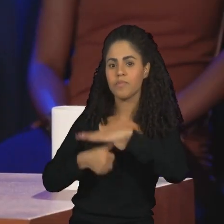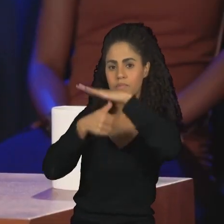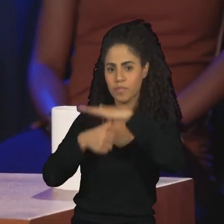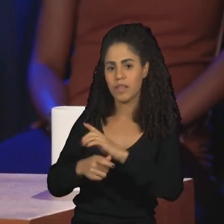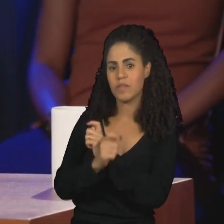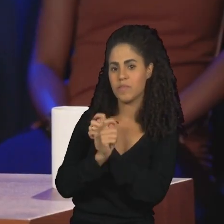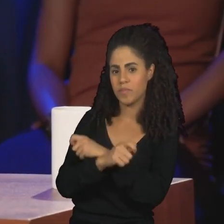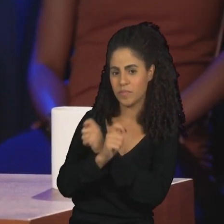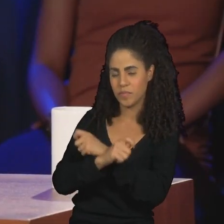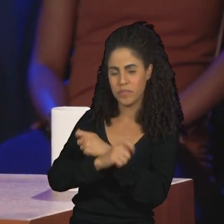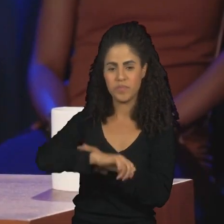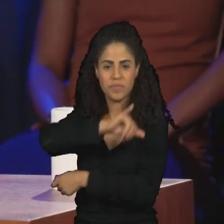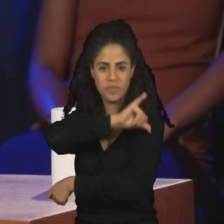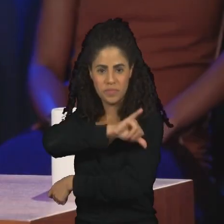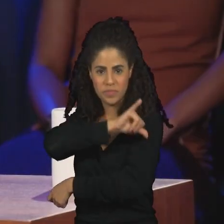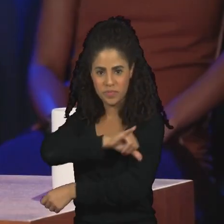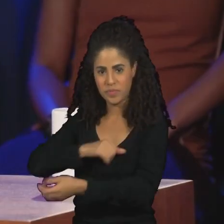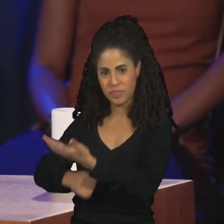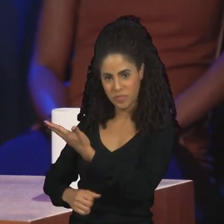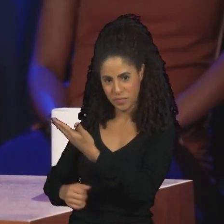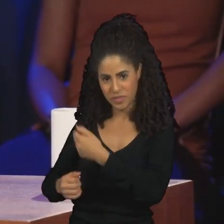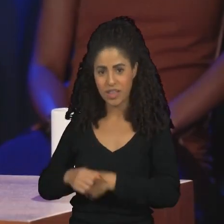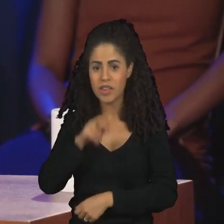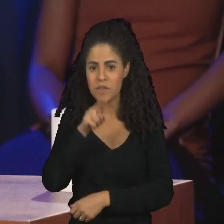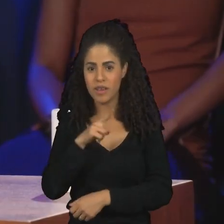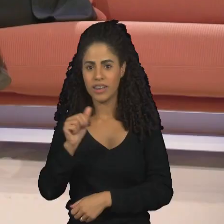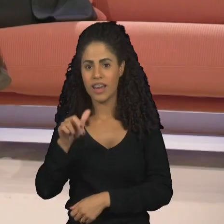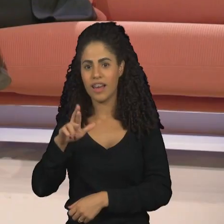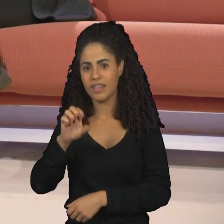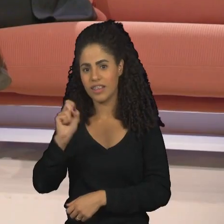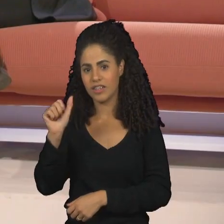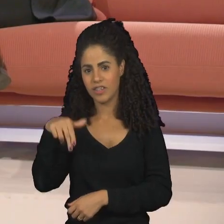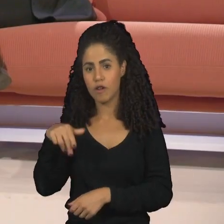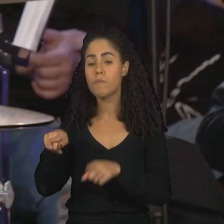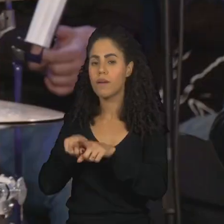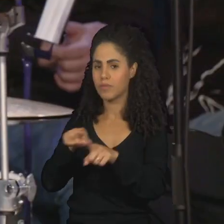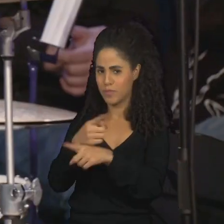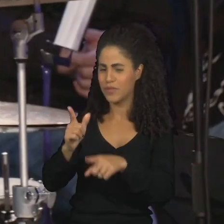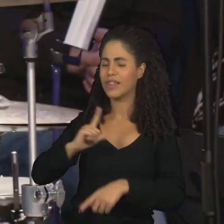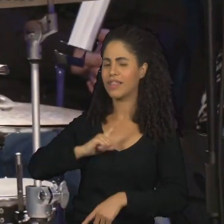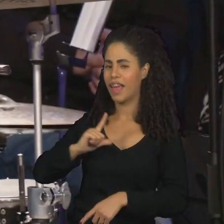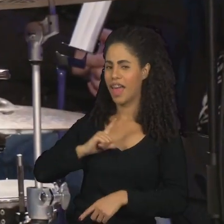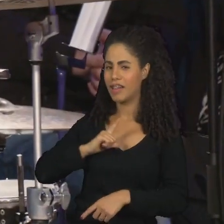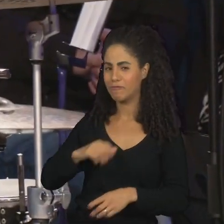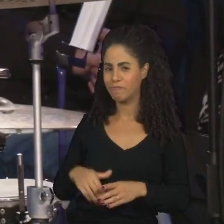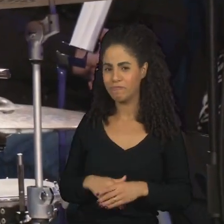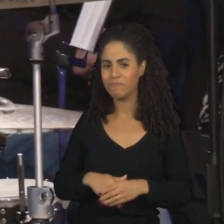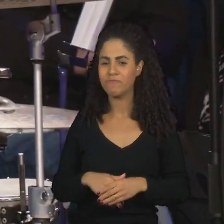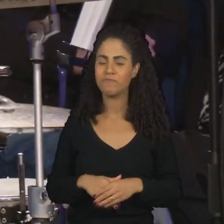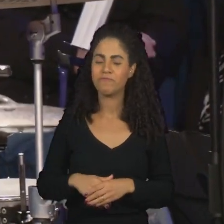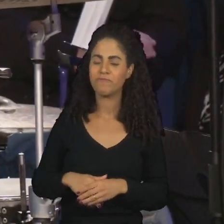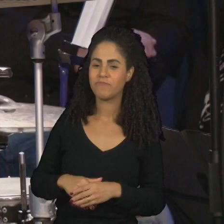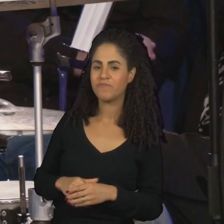Pontifícia Universidade Católica do Rio de Janeiro, Padre Anderson, mas a gente tem música.